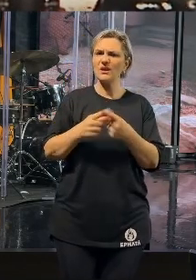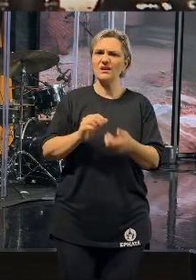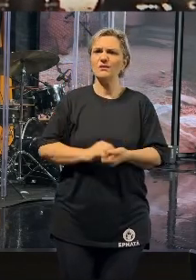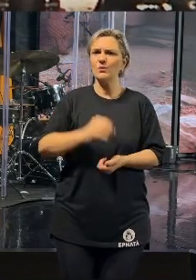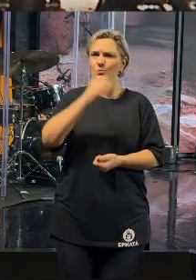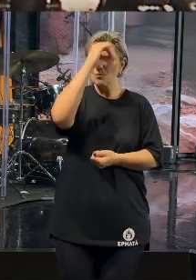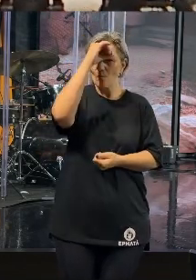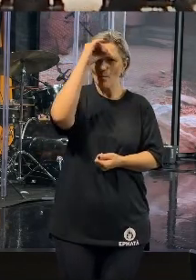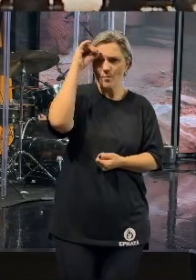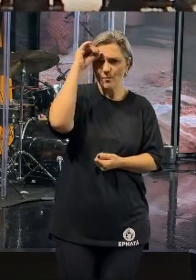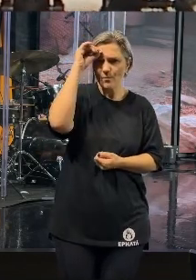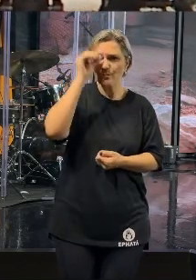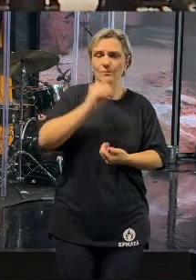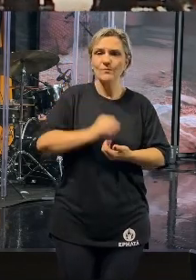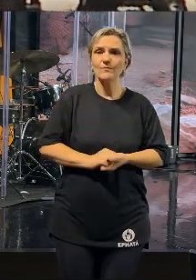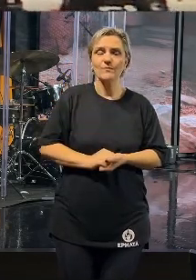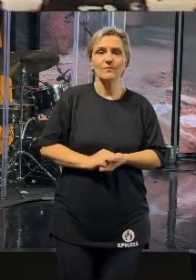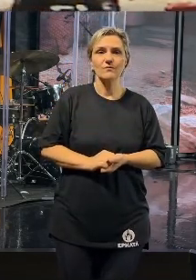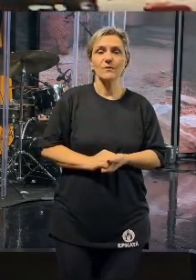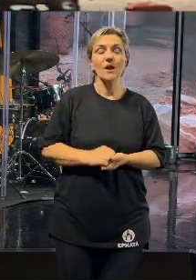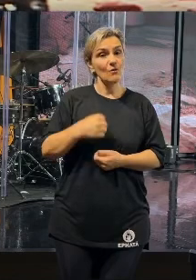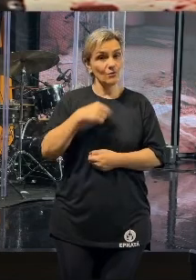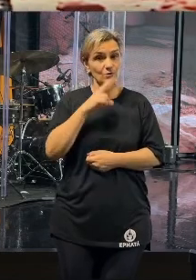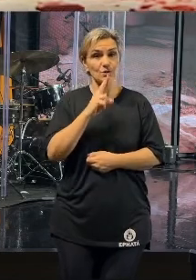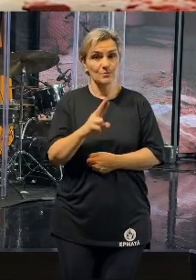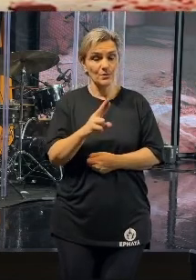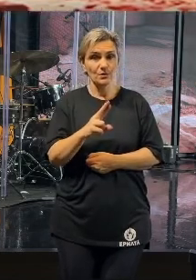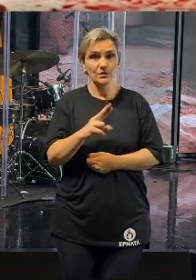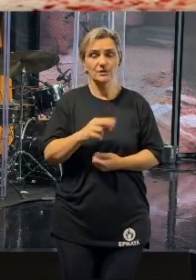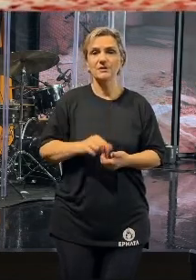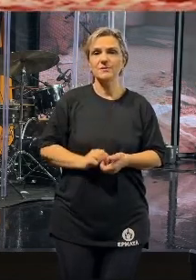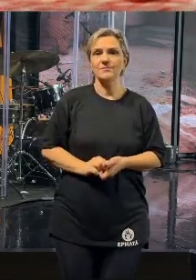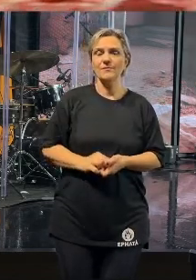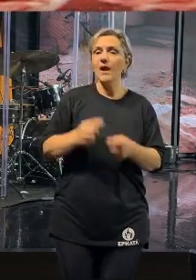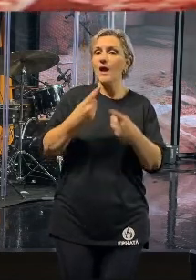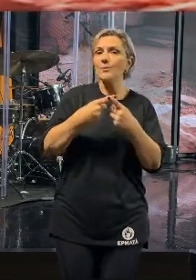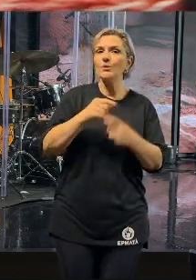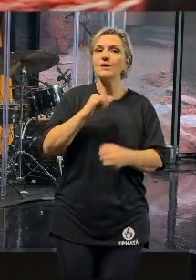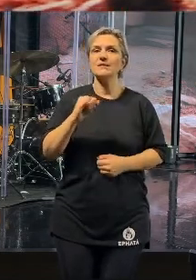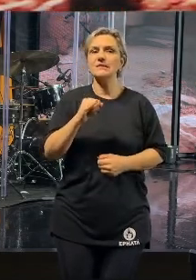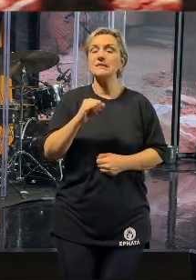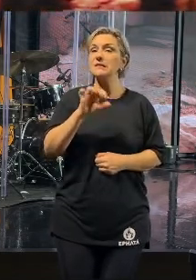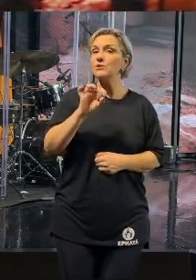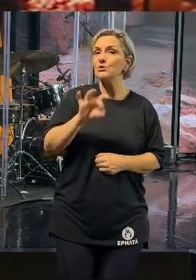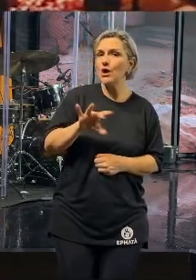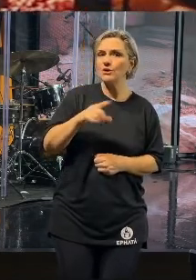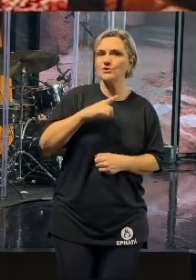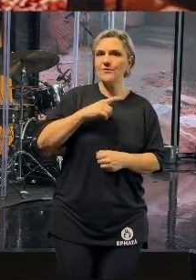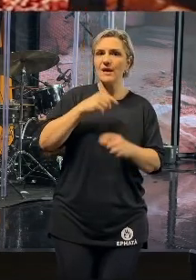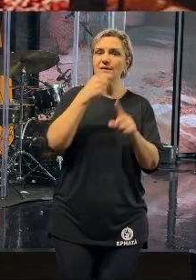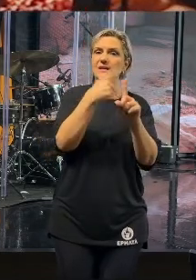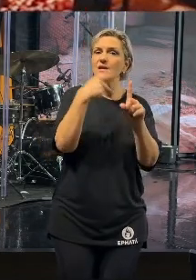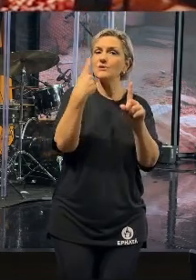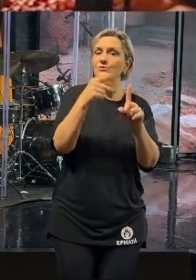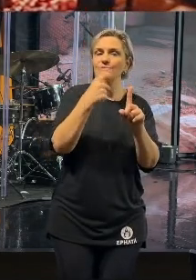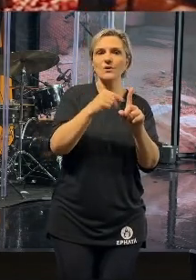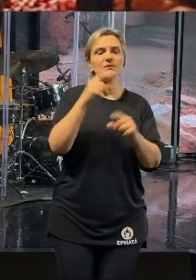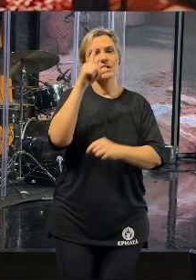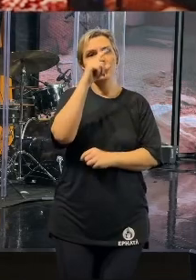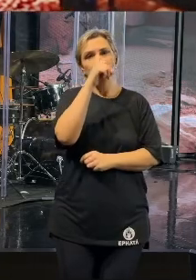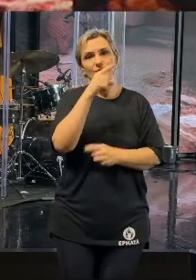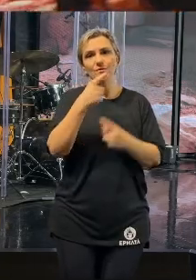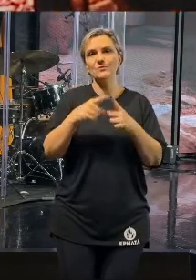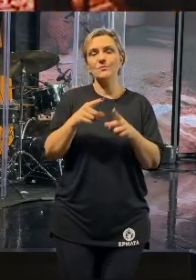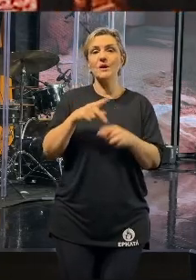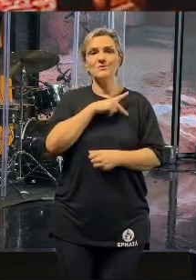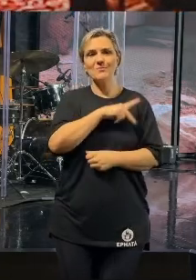ignorância? Eu vou te responder. É porque se só tivessem açoitado Paulo, seria difícil, mas Paulo